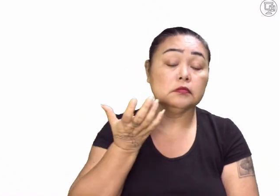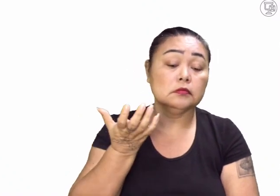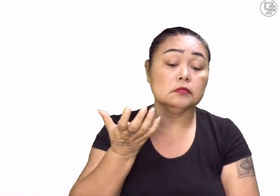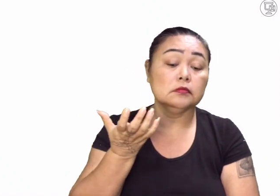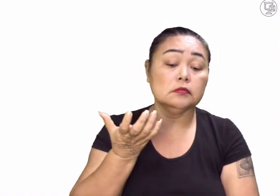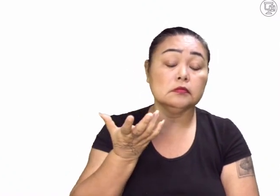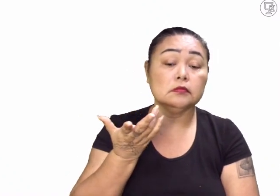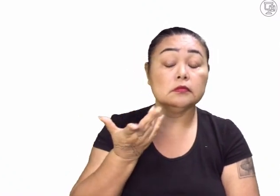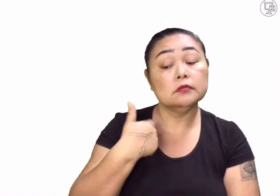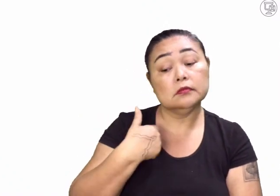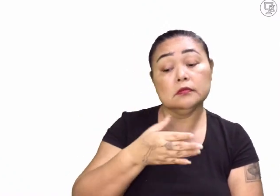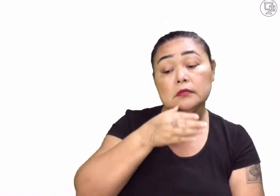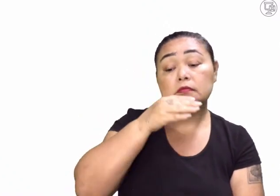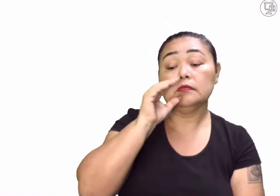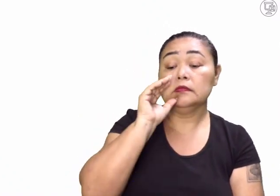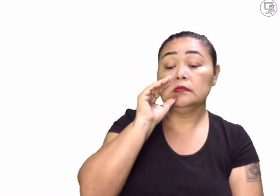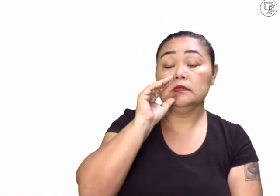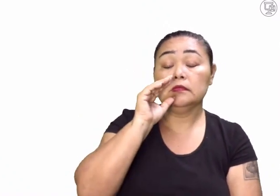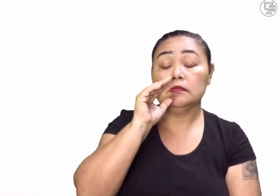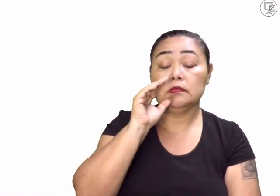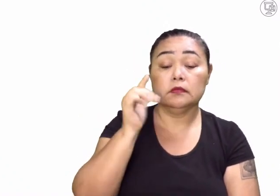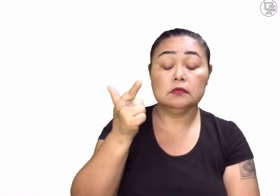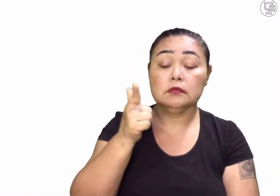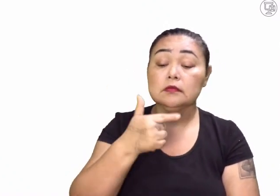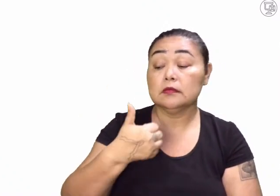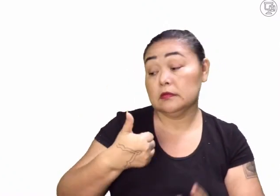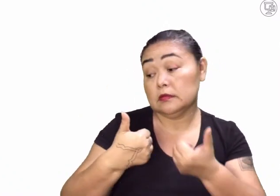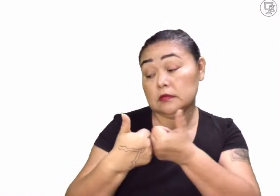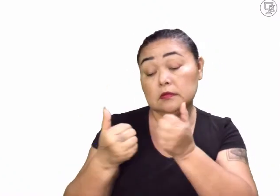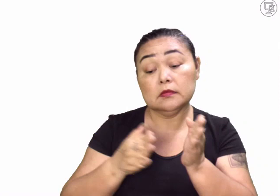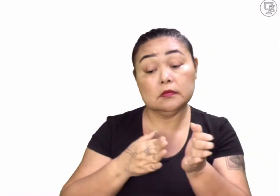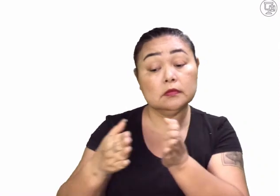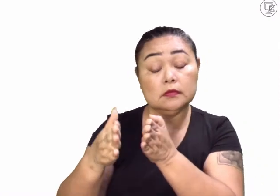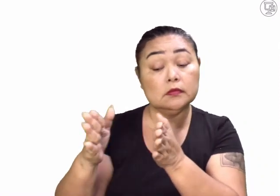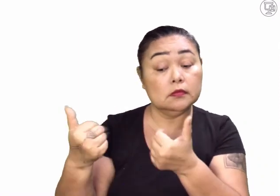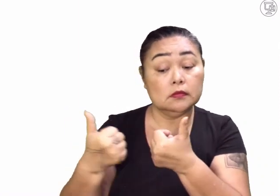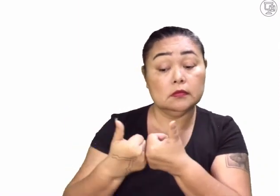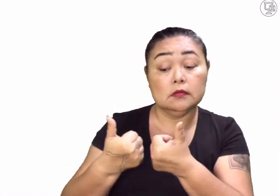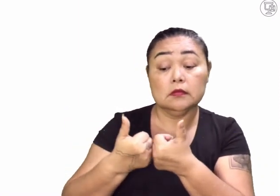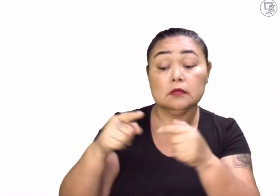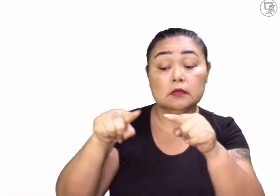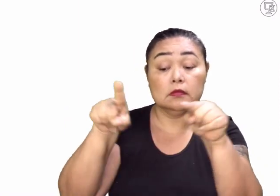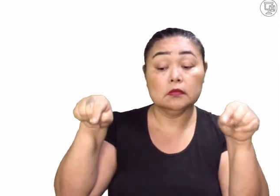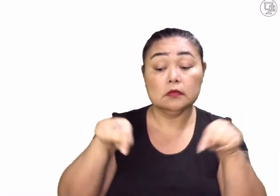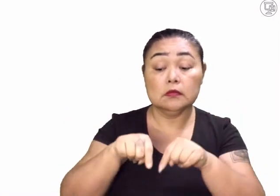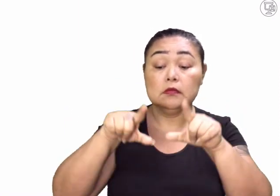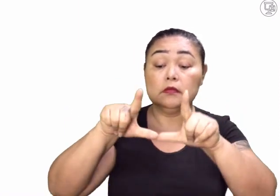quer tomar uma água que você não tem um rio perto, não tem um lago,